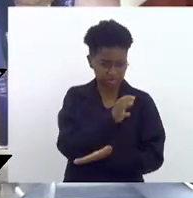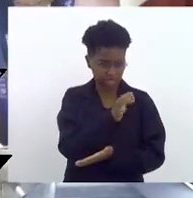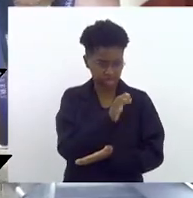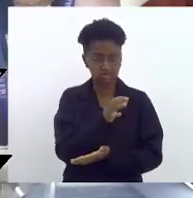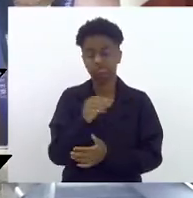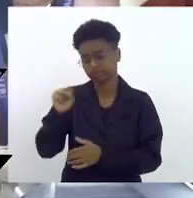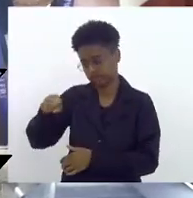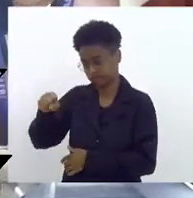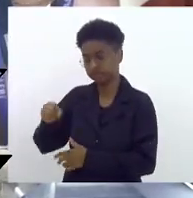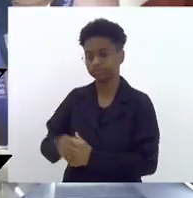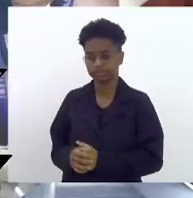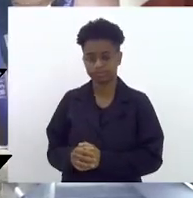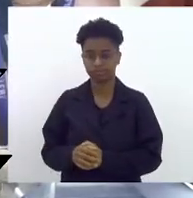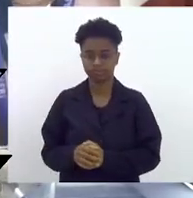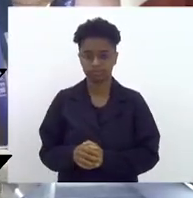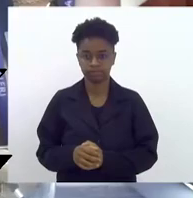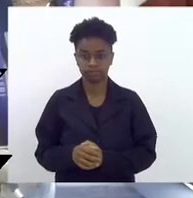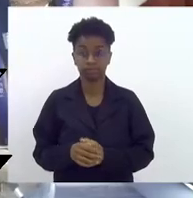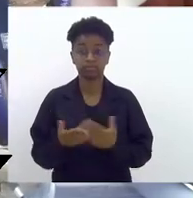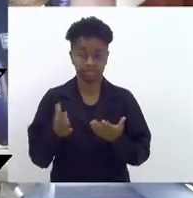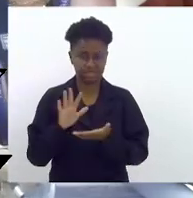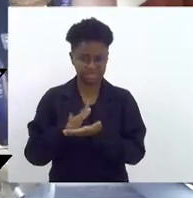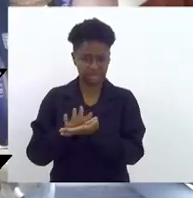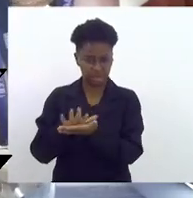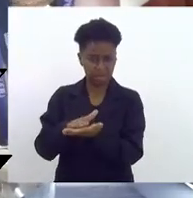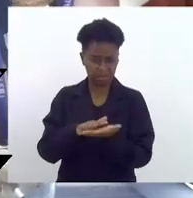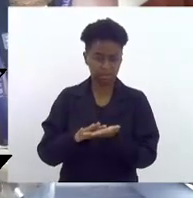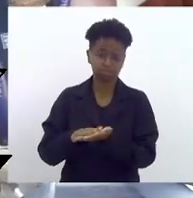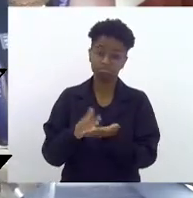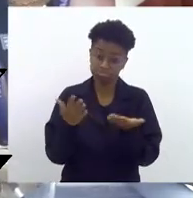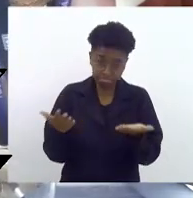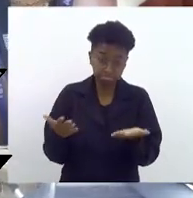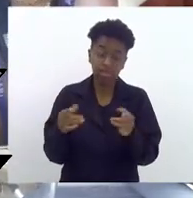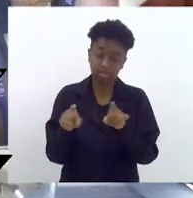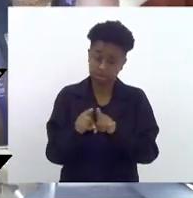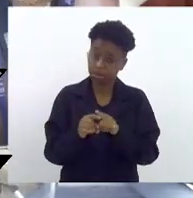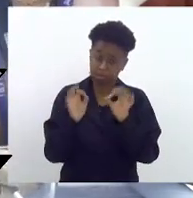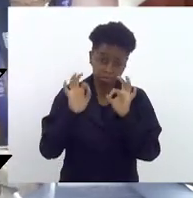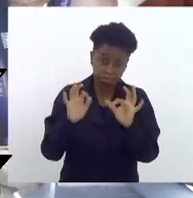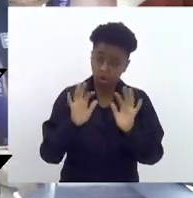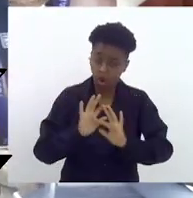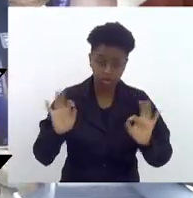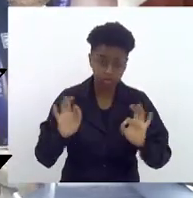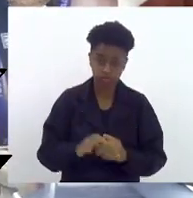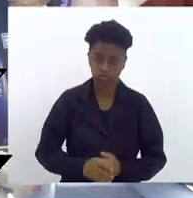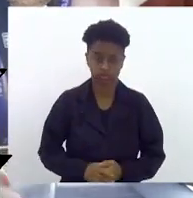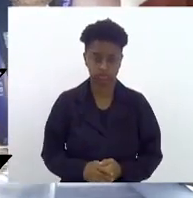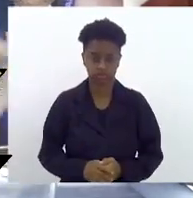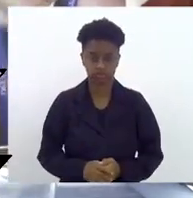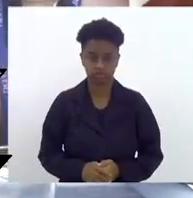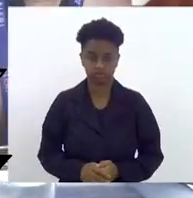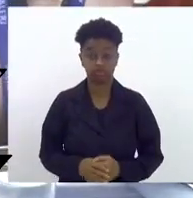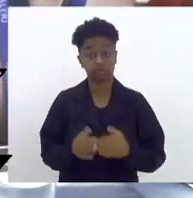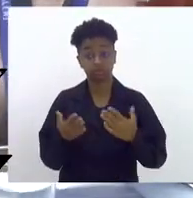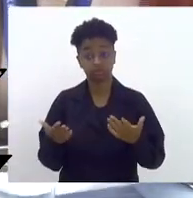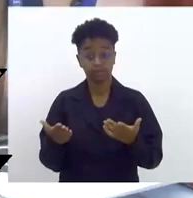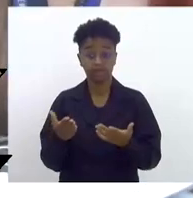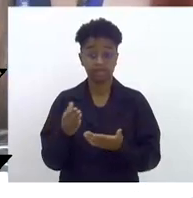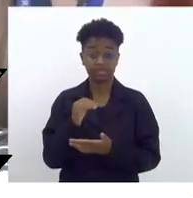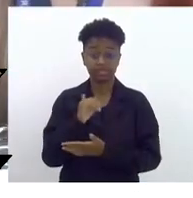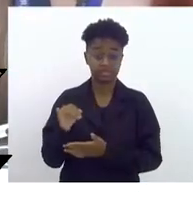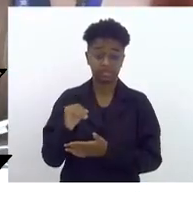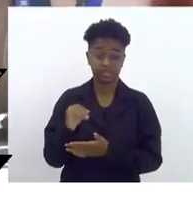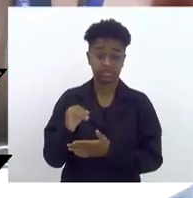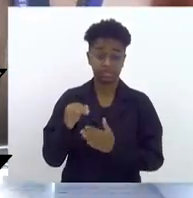isso é uma roda de samba absolutamente pertinente se fosse um